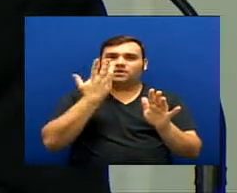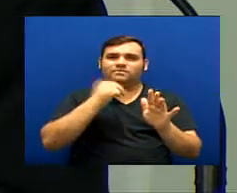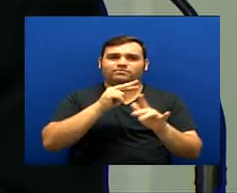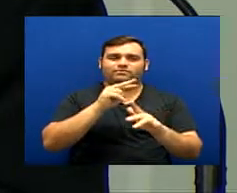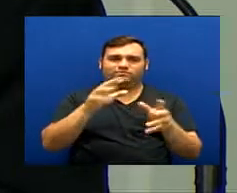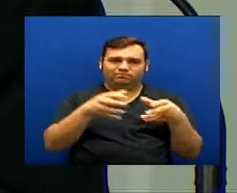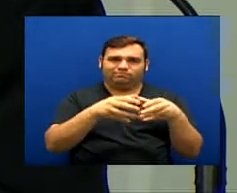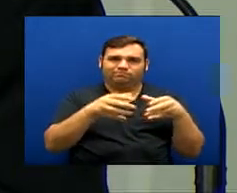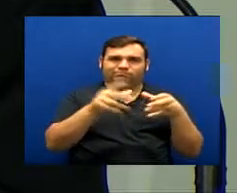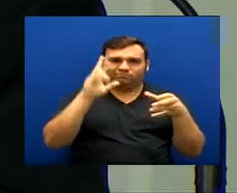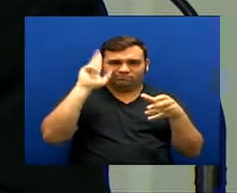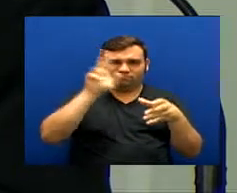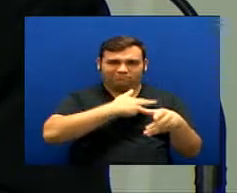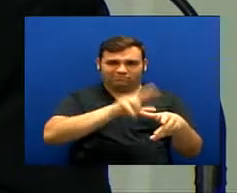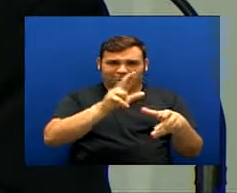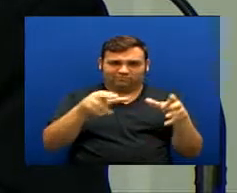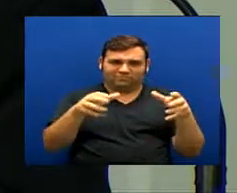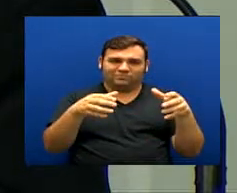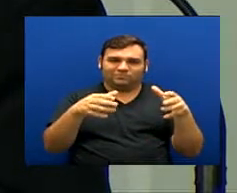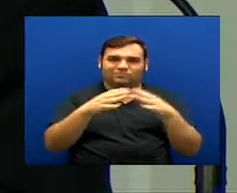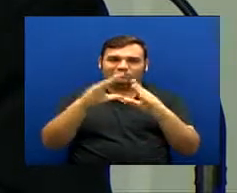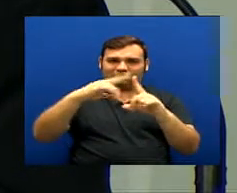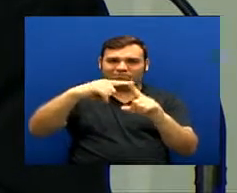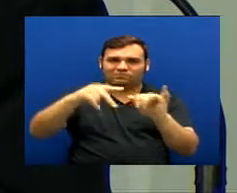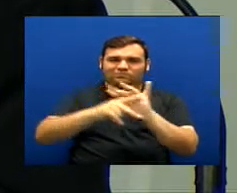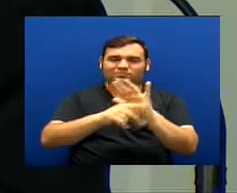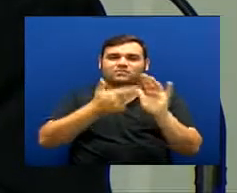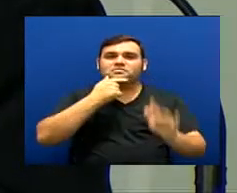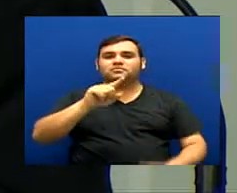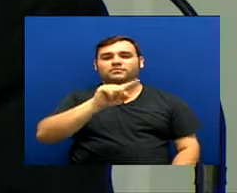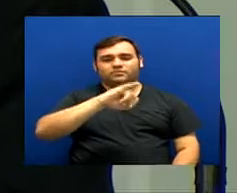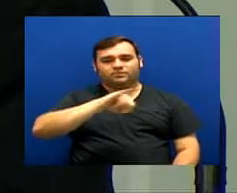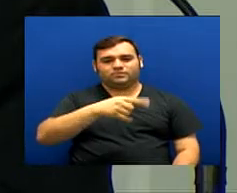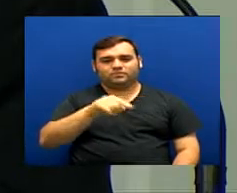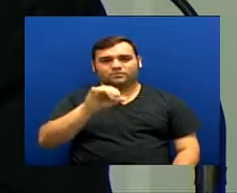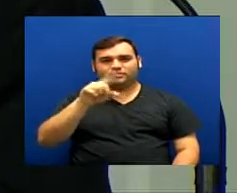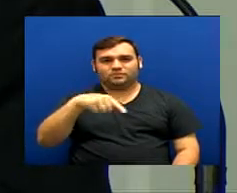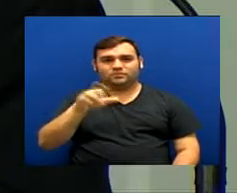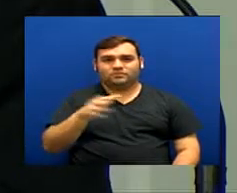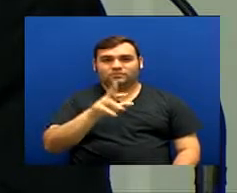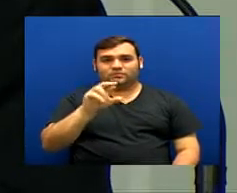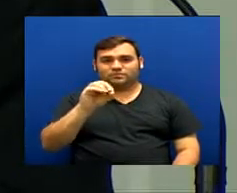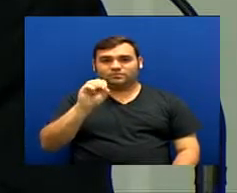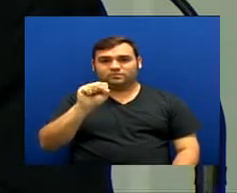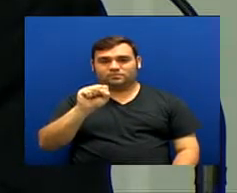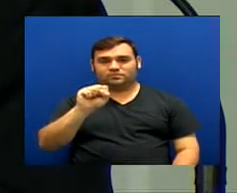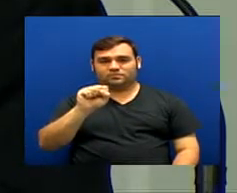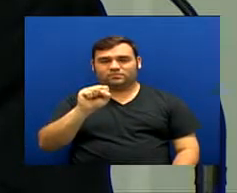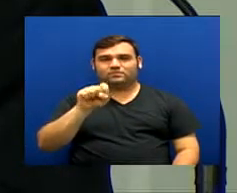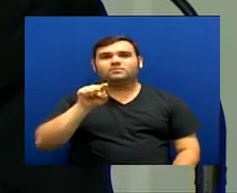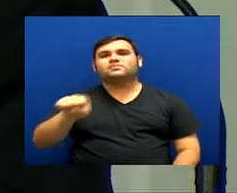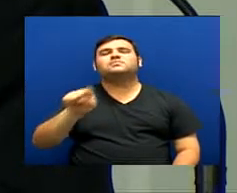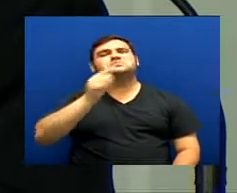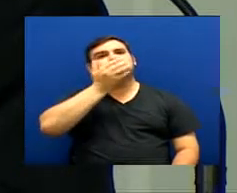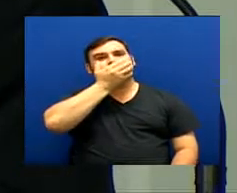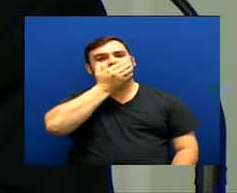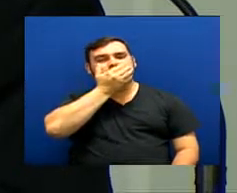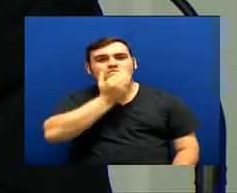Graça. Quantas dificuldades, quantas lutas, mas a felicidade e a vitória vem das pessoas que